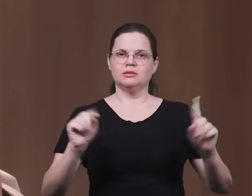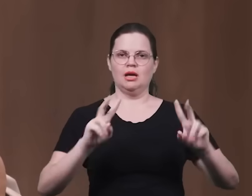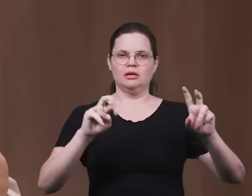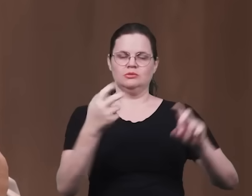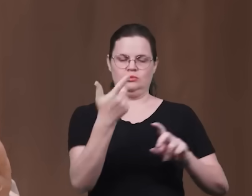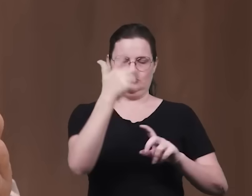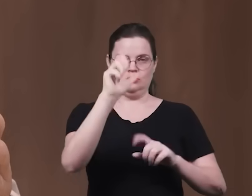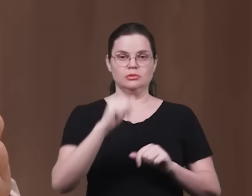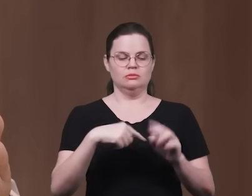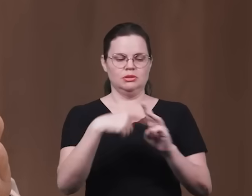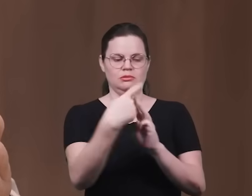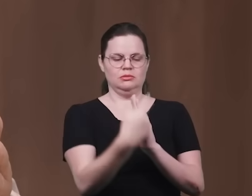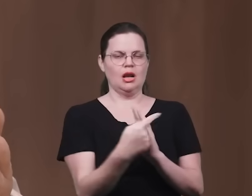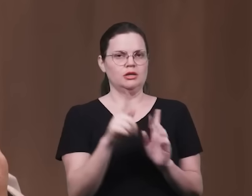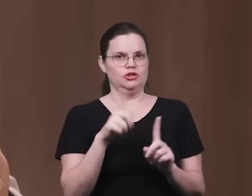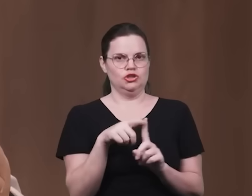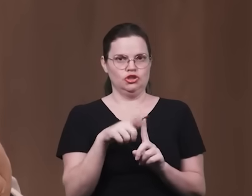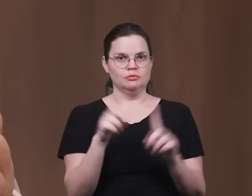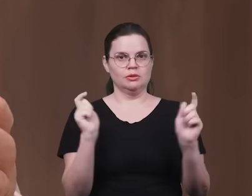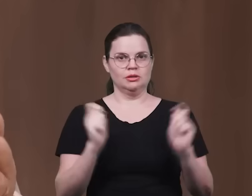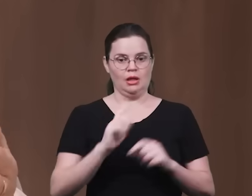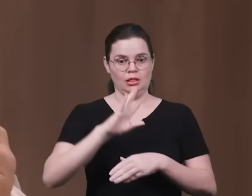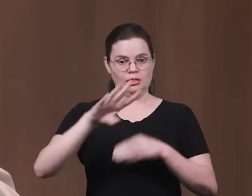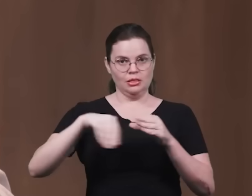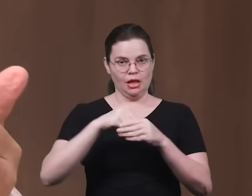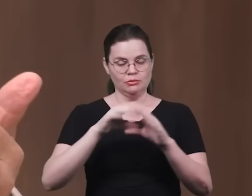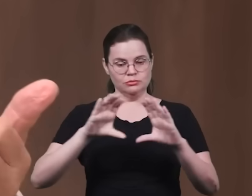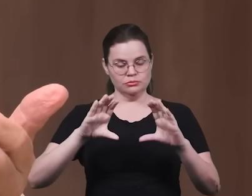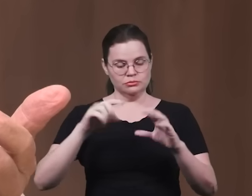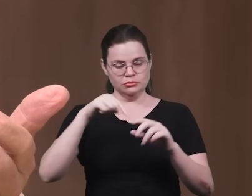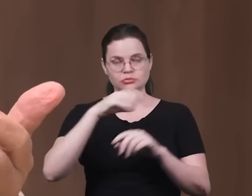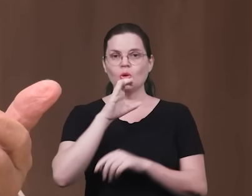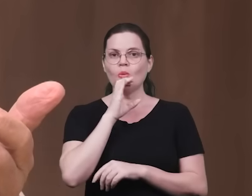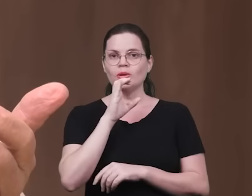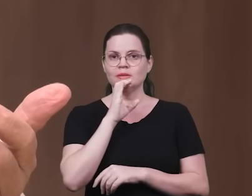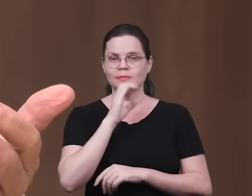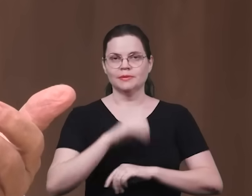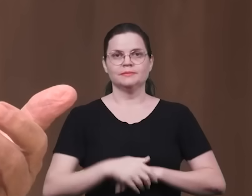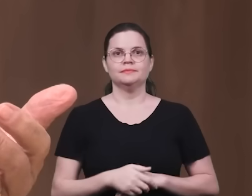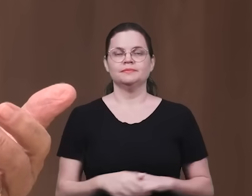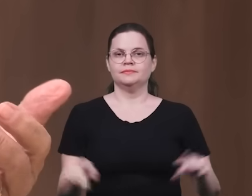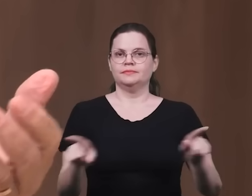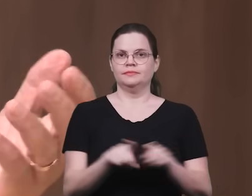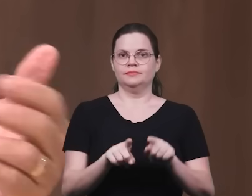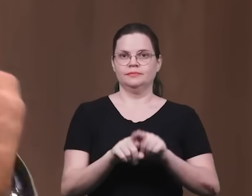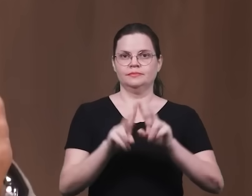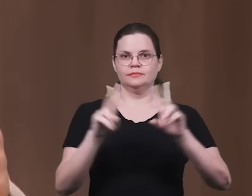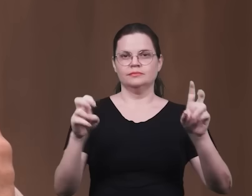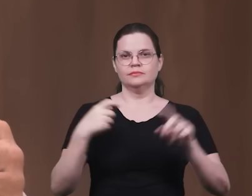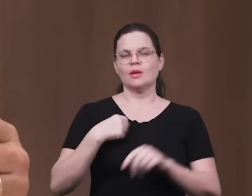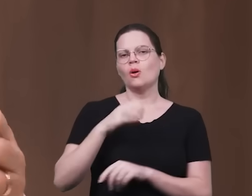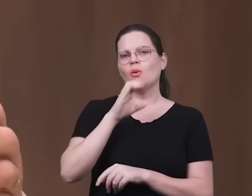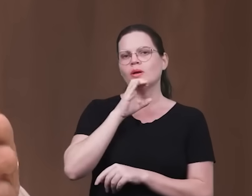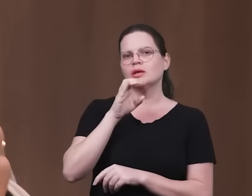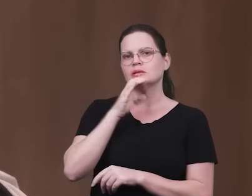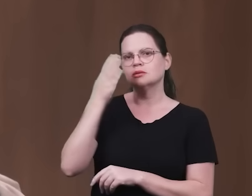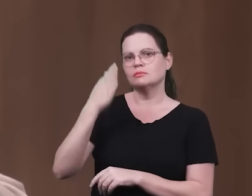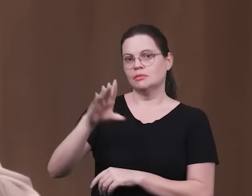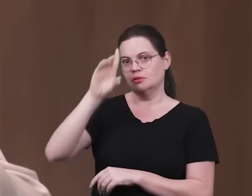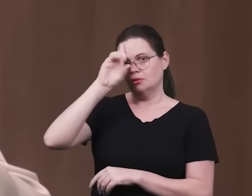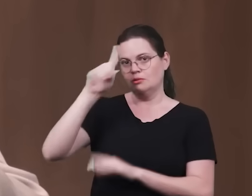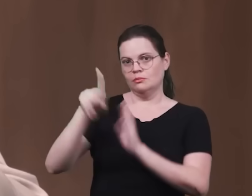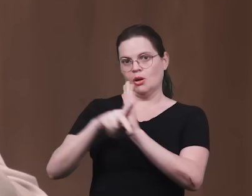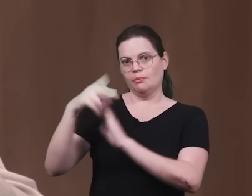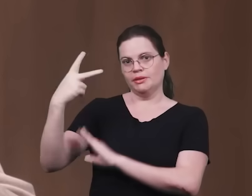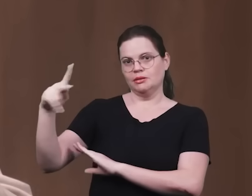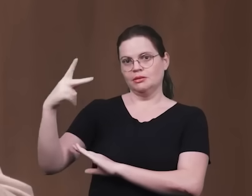manifesta exatamente dessas 3 formas. É interessante, quando fala também, pastor Amadeu, em conhecimento de Deus, quer dizer, a